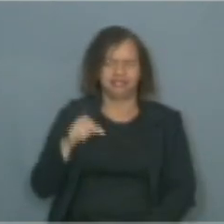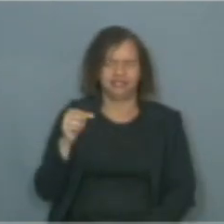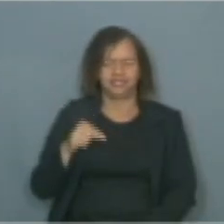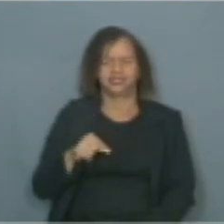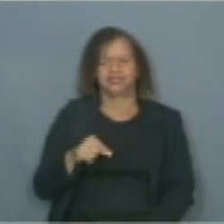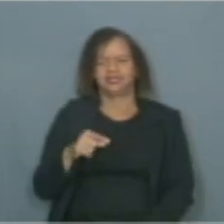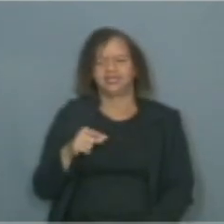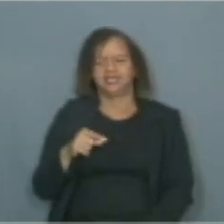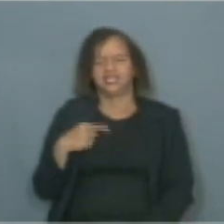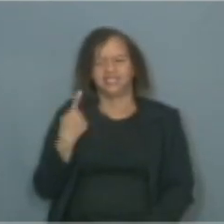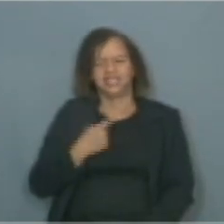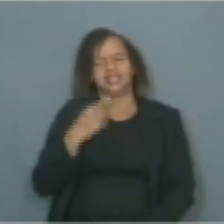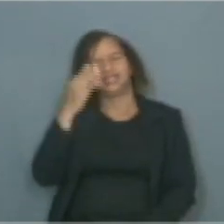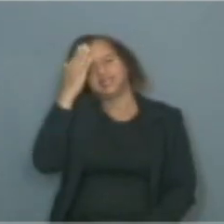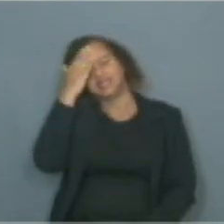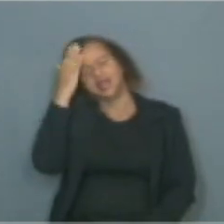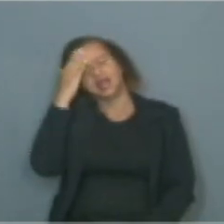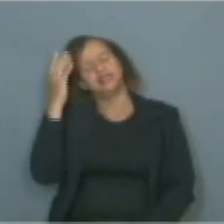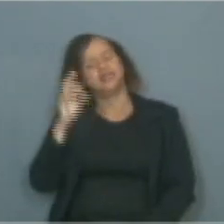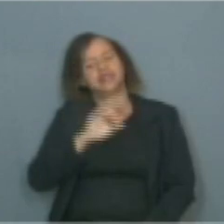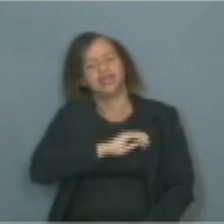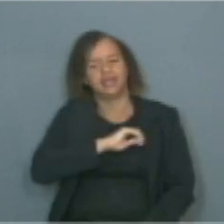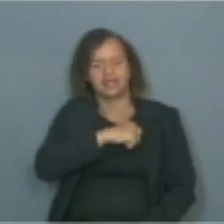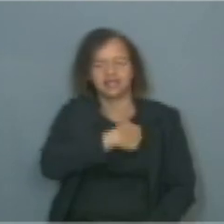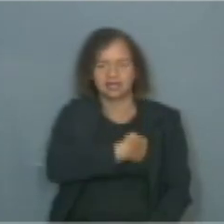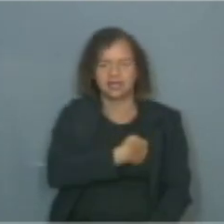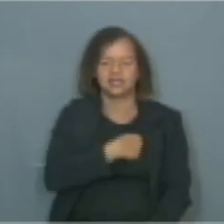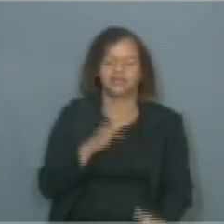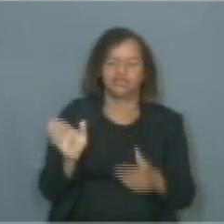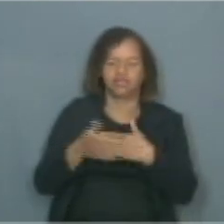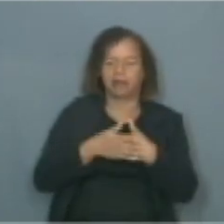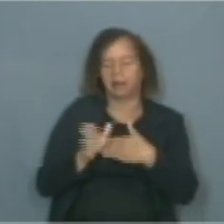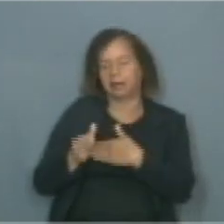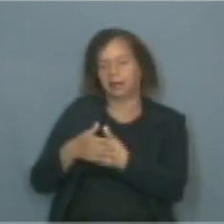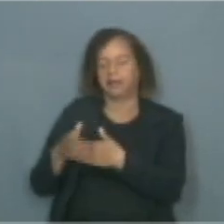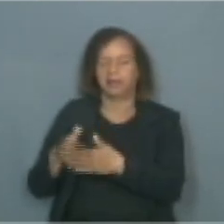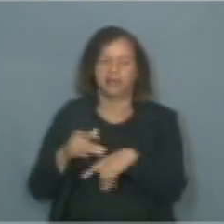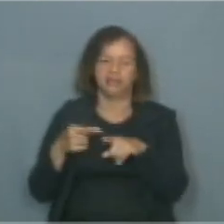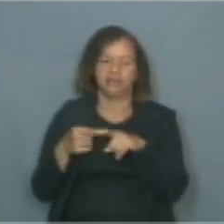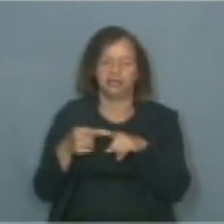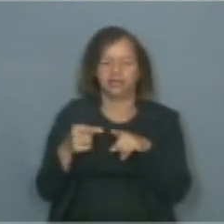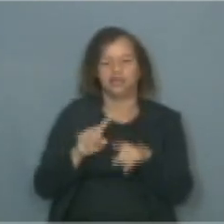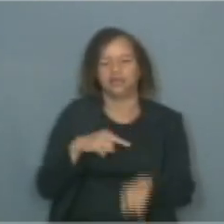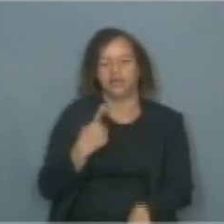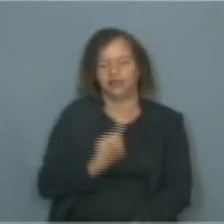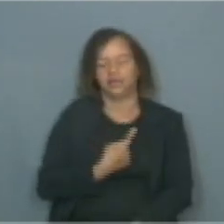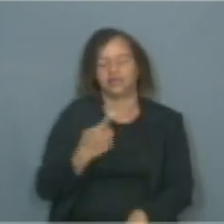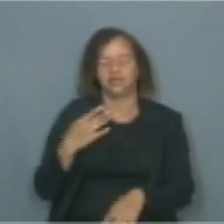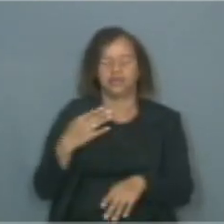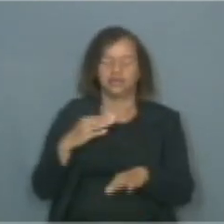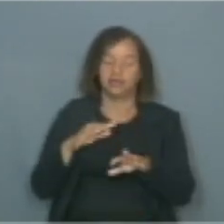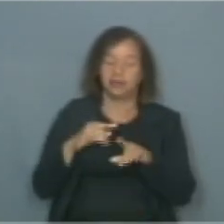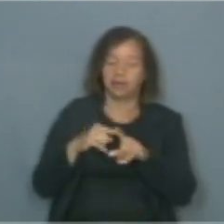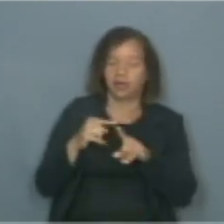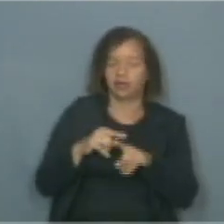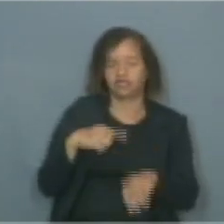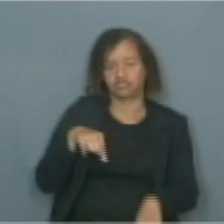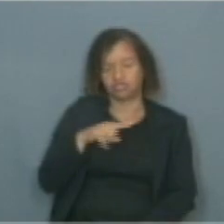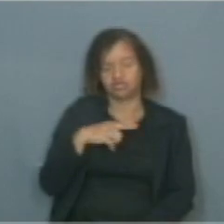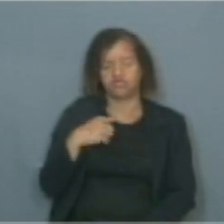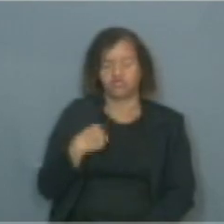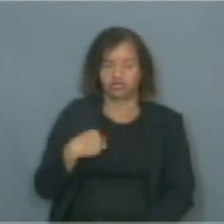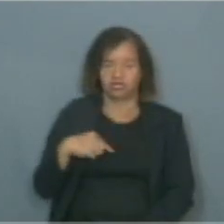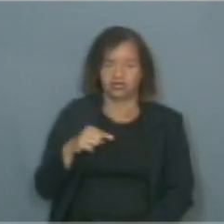gente sabe das delegacias que estão fechadas nos subúrbios, nas nossas comunidades. Que a gente chega, passou